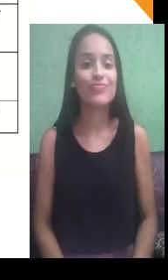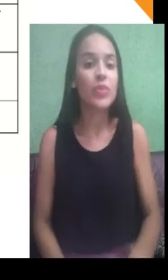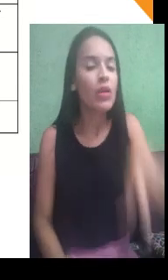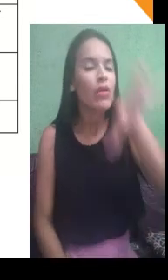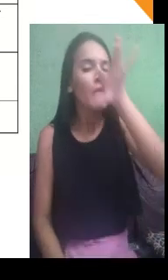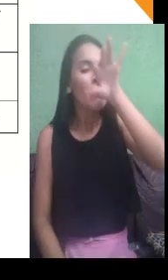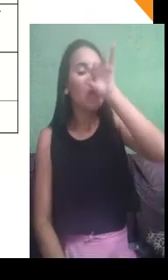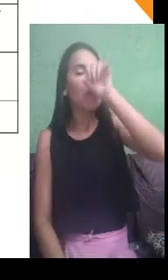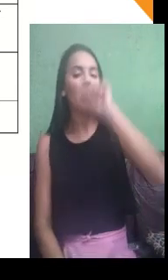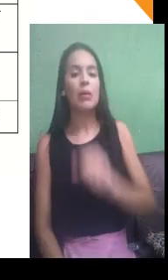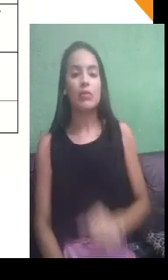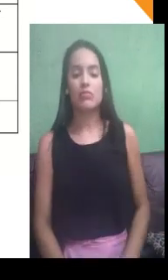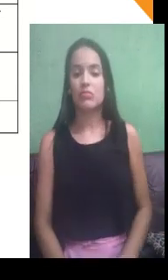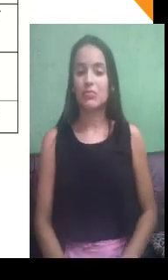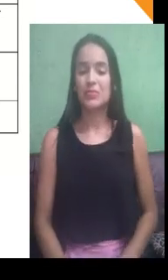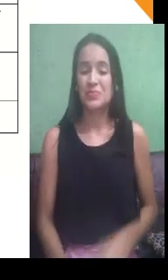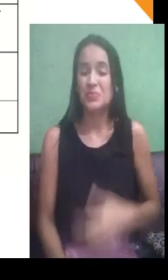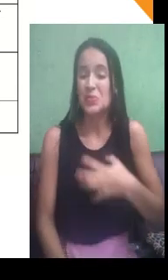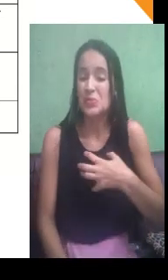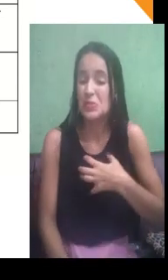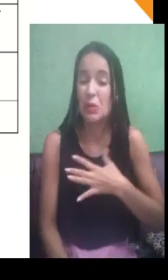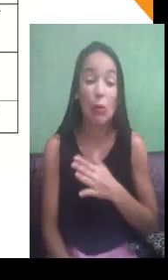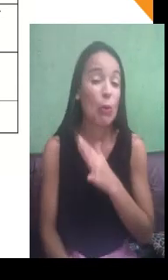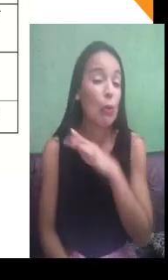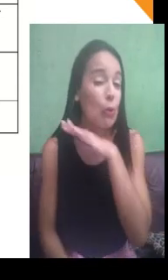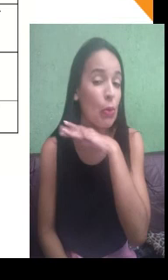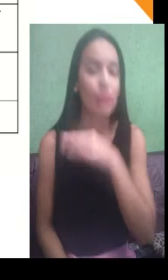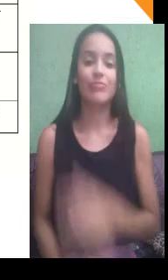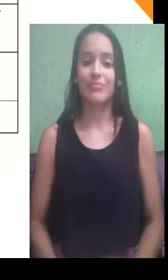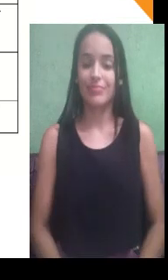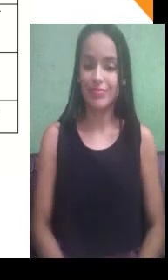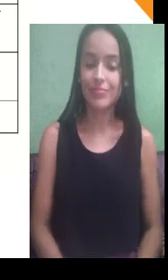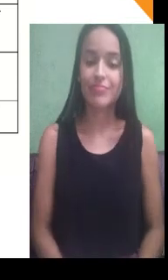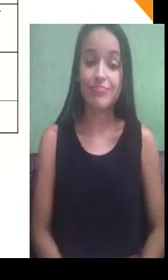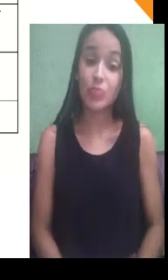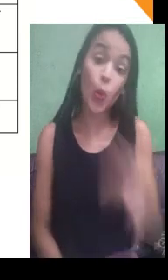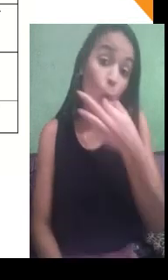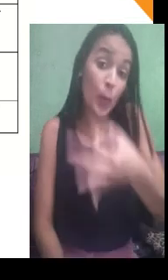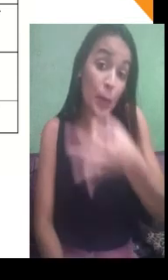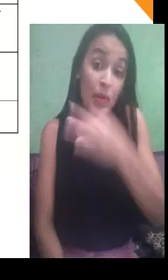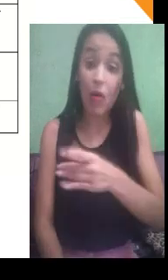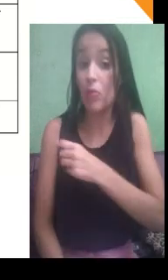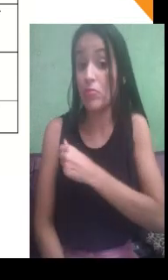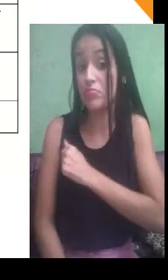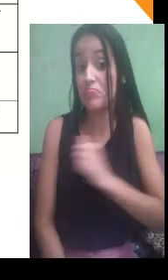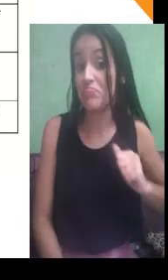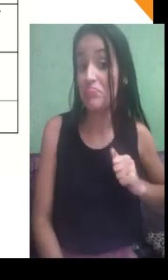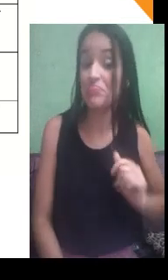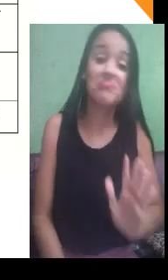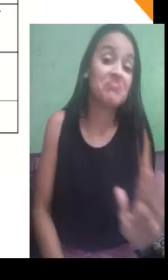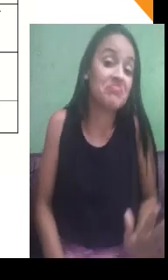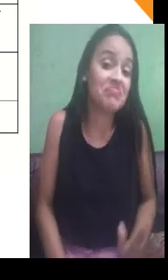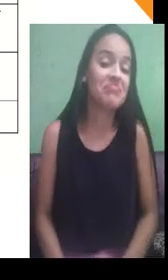favorável ao consumo de cigarro em qualquer lugar. Certo? Vejam também que quando ele diz aqui que o cigarro deve